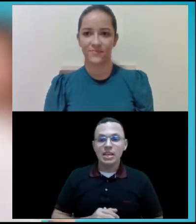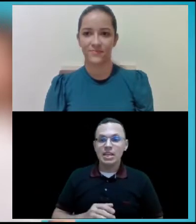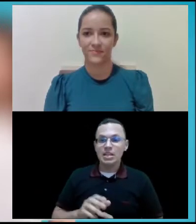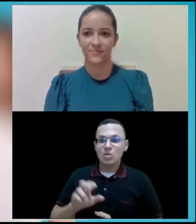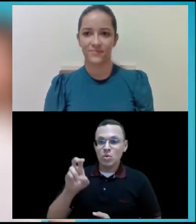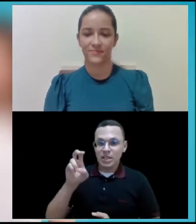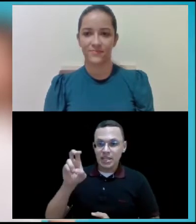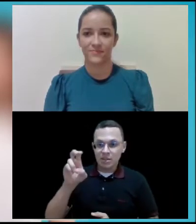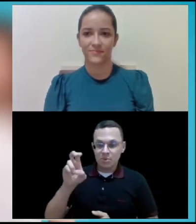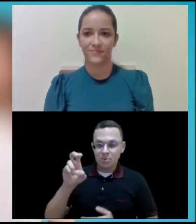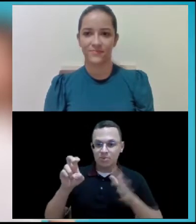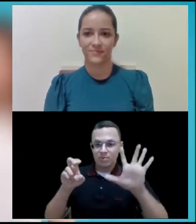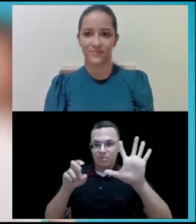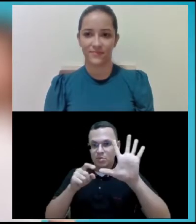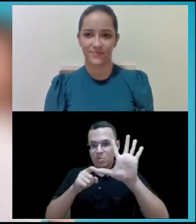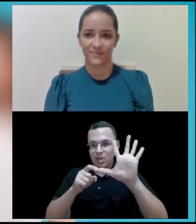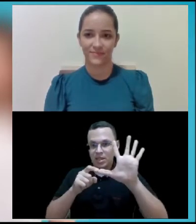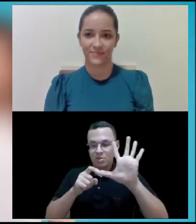E